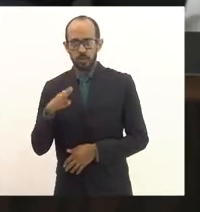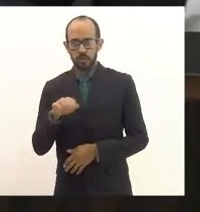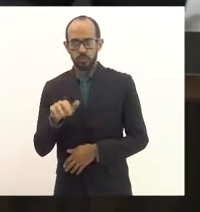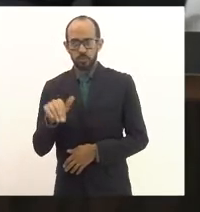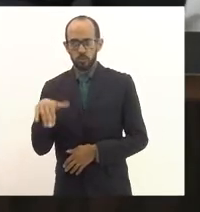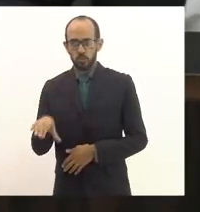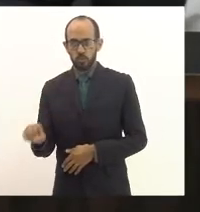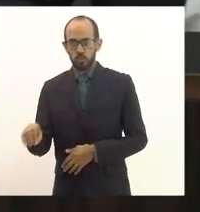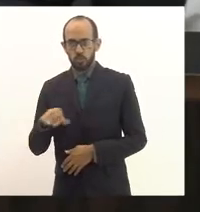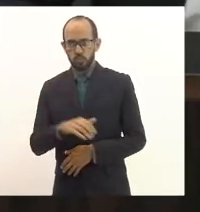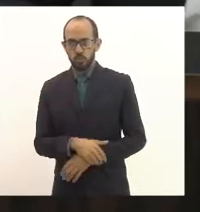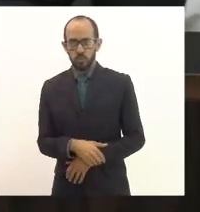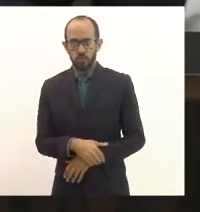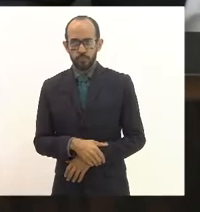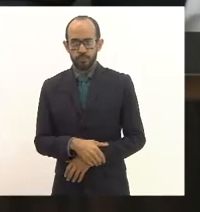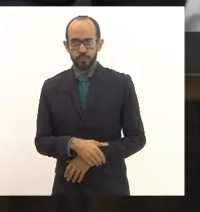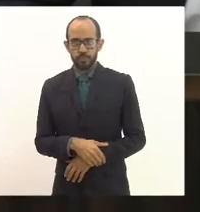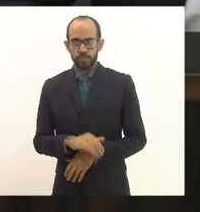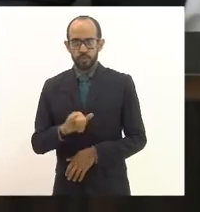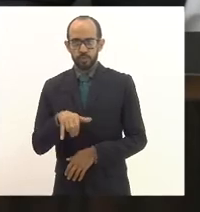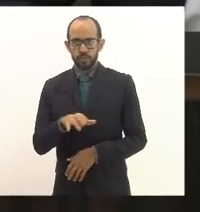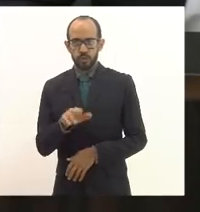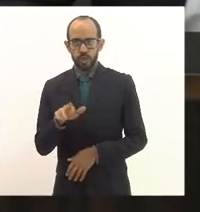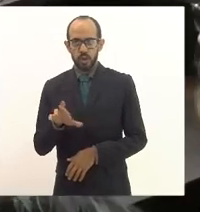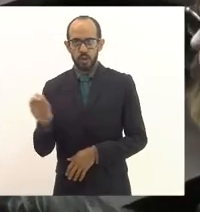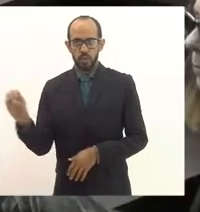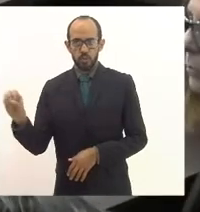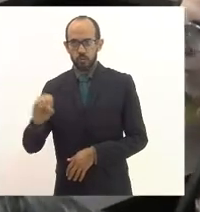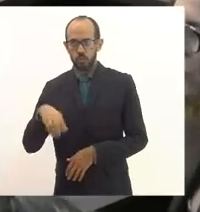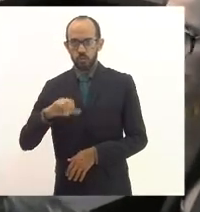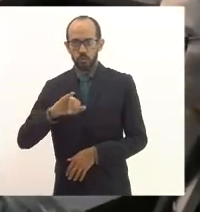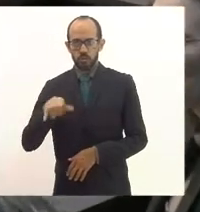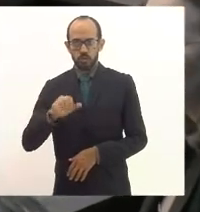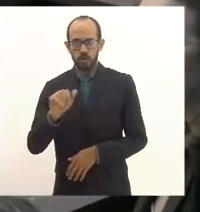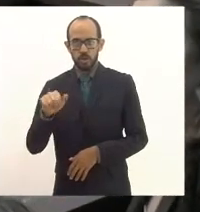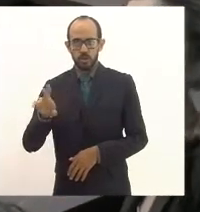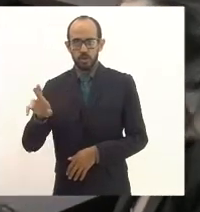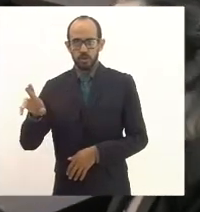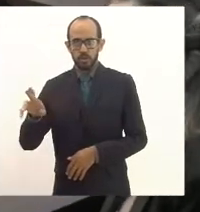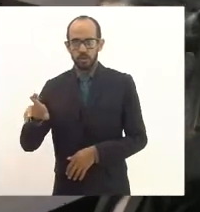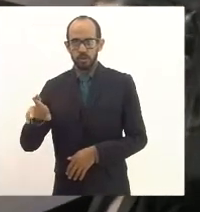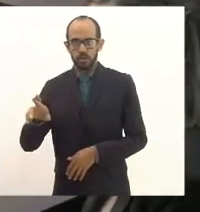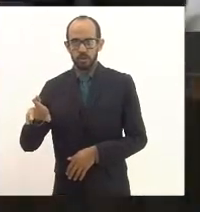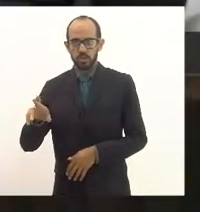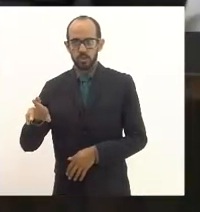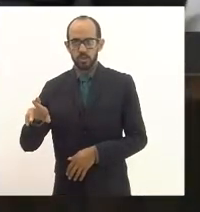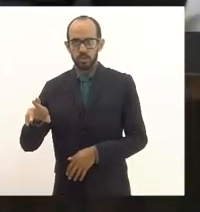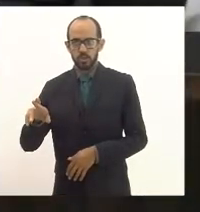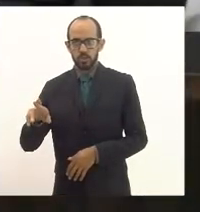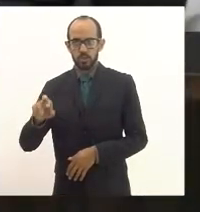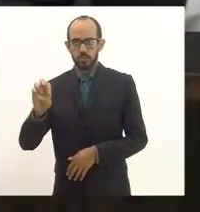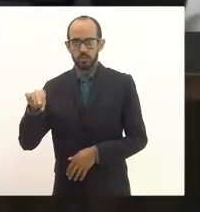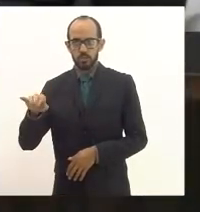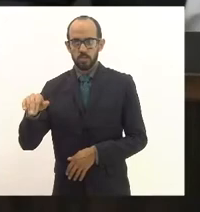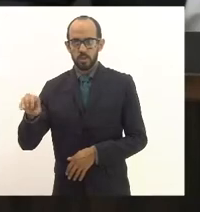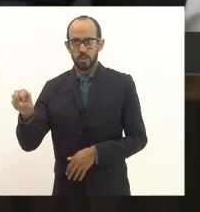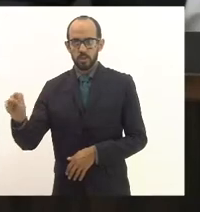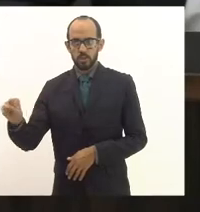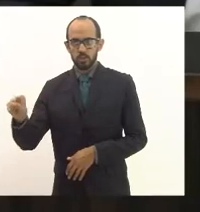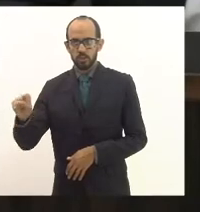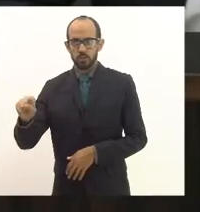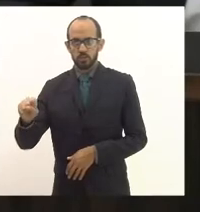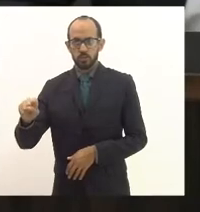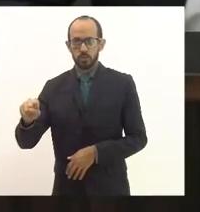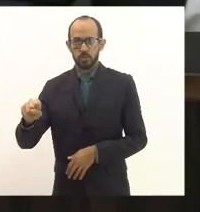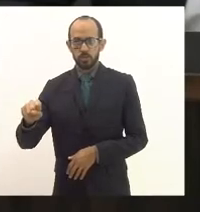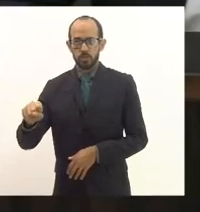Dauari, deputado Coronel Jairo, Jair Bittencourt e Marcos Miller, Pedro